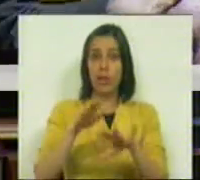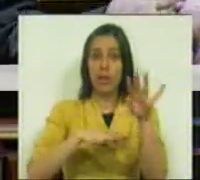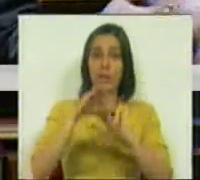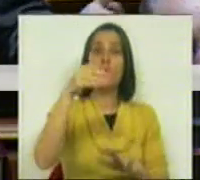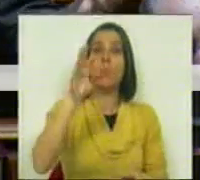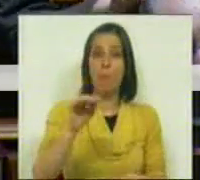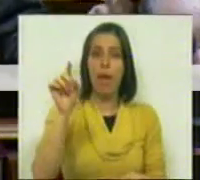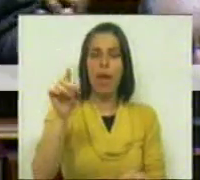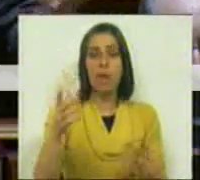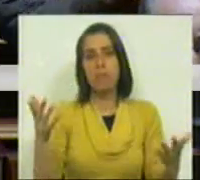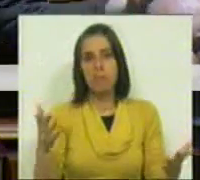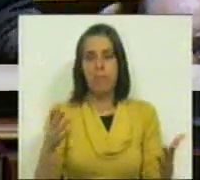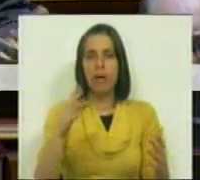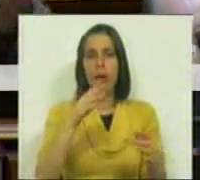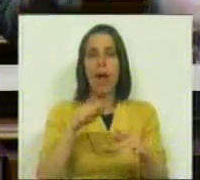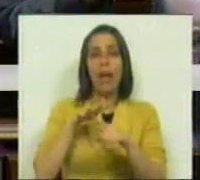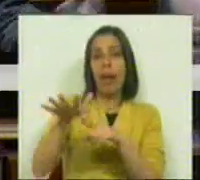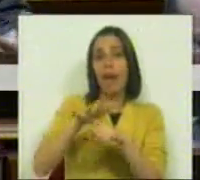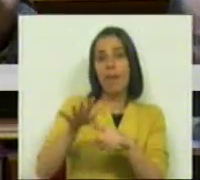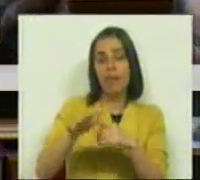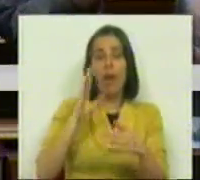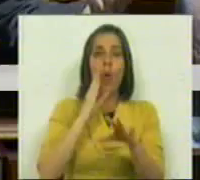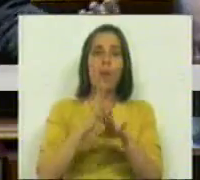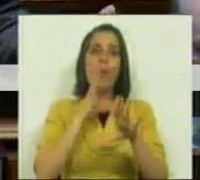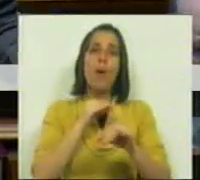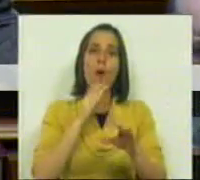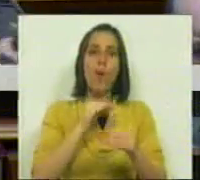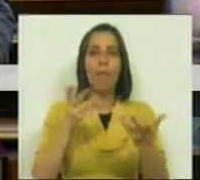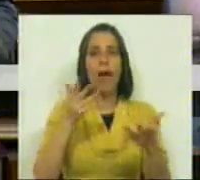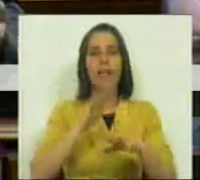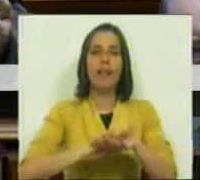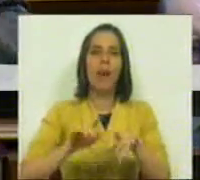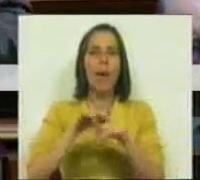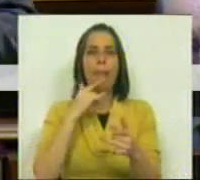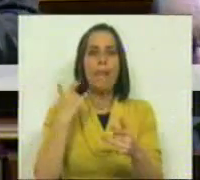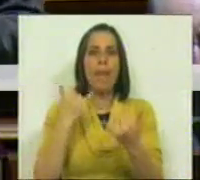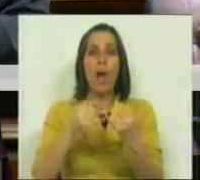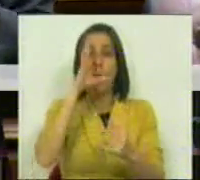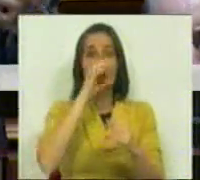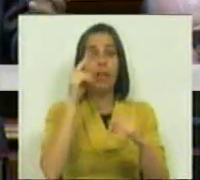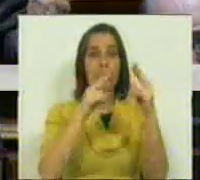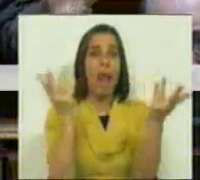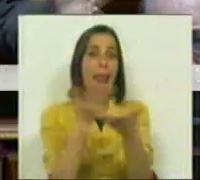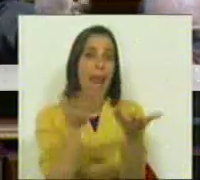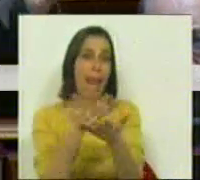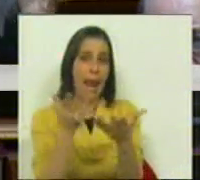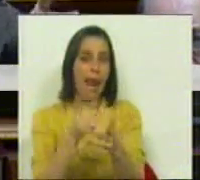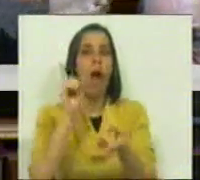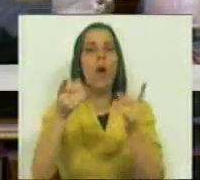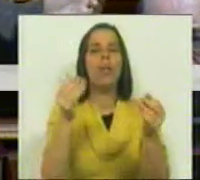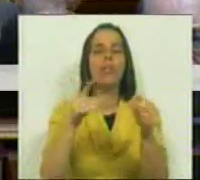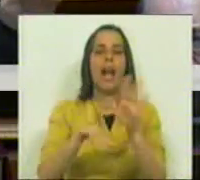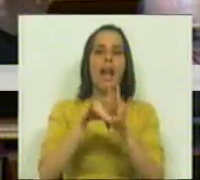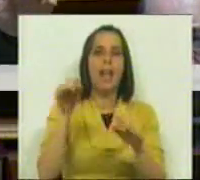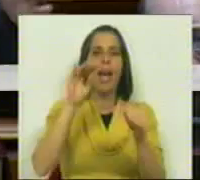Partido Socialista, já agora seduzido nesta última conversa mais melosa que tem tido com o Sr. Ministro das Finanças, no que foi a Lei de